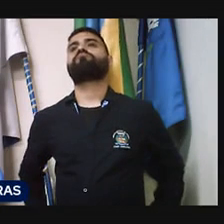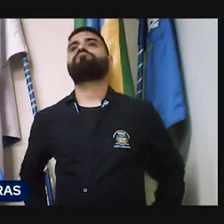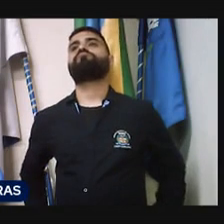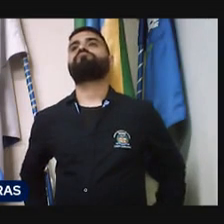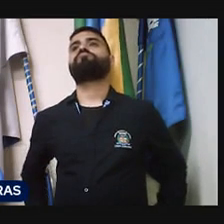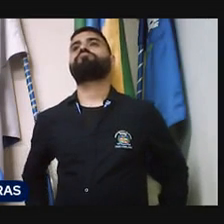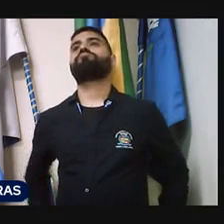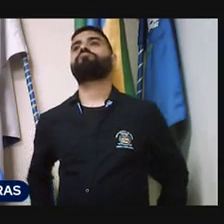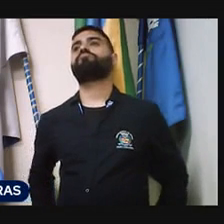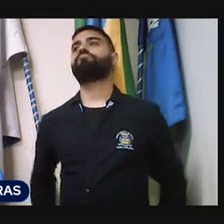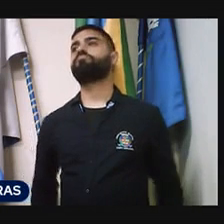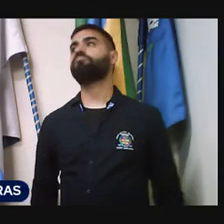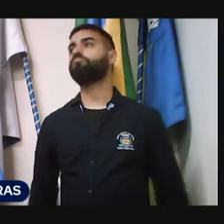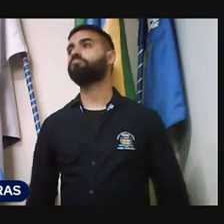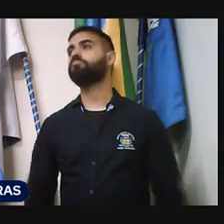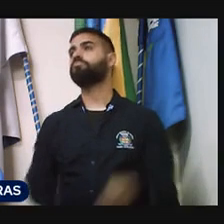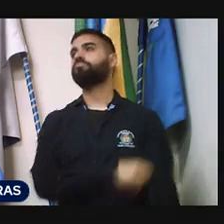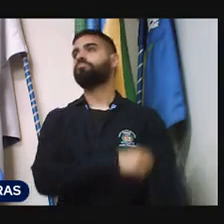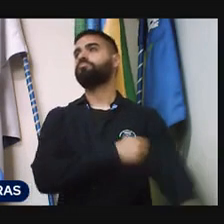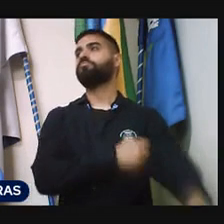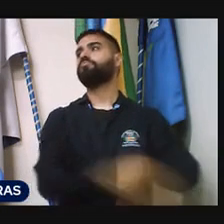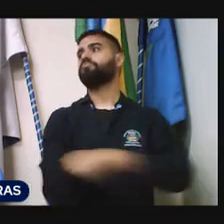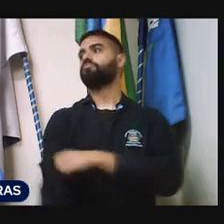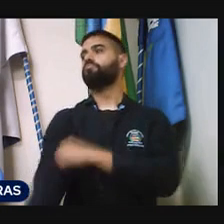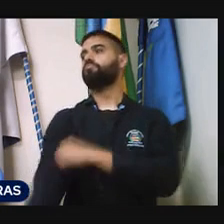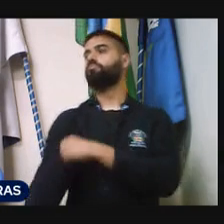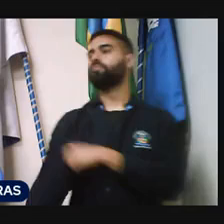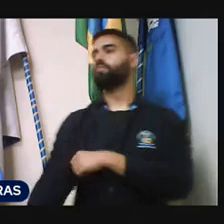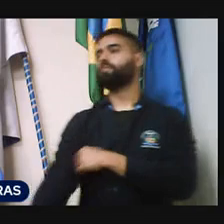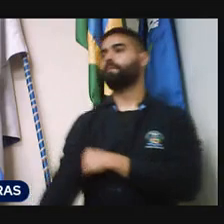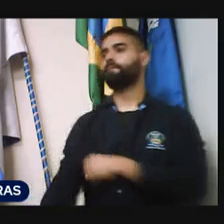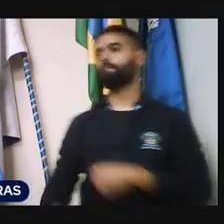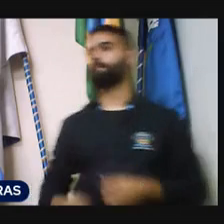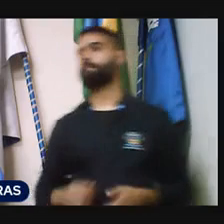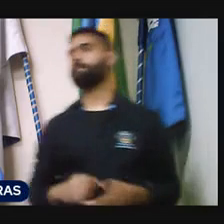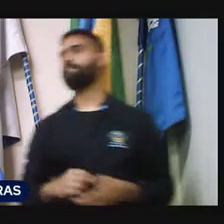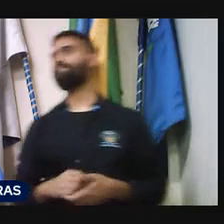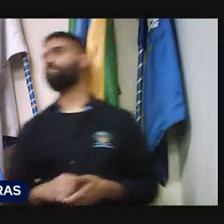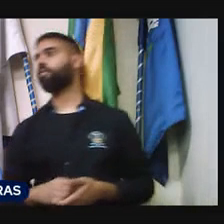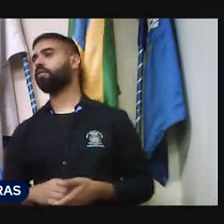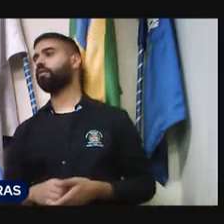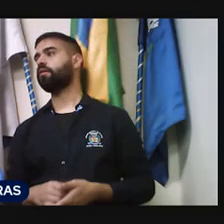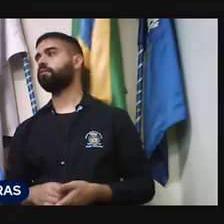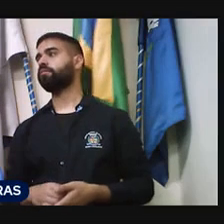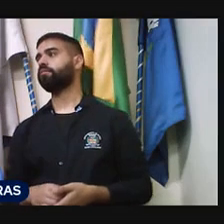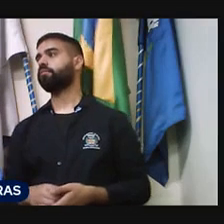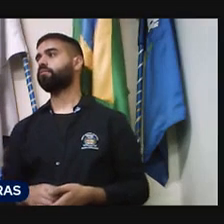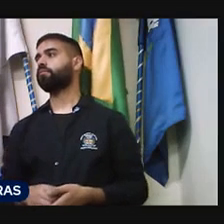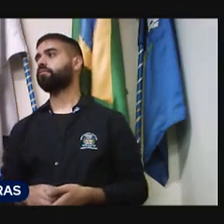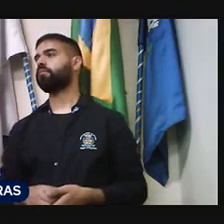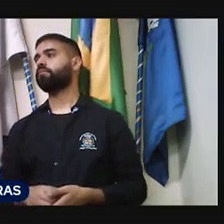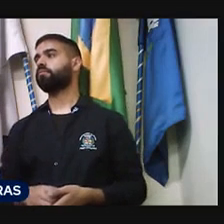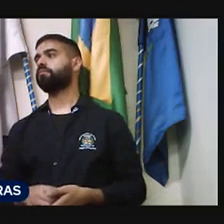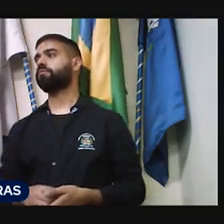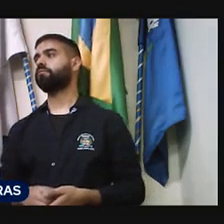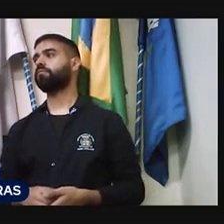discutir passa o regime de votação os vereadores concorda permanecer Como estão só tem uma havia um